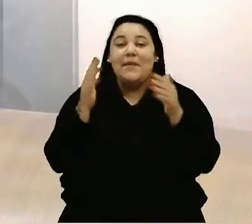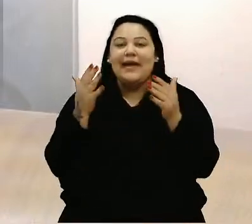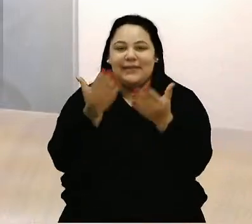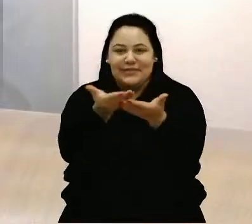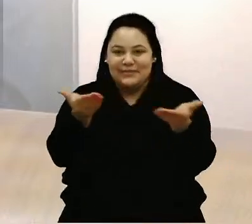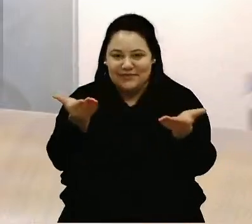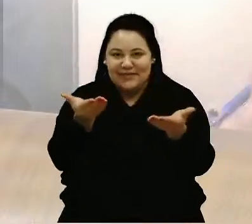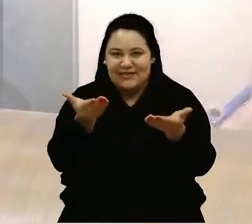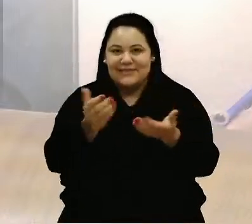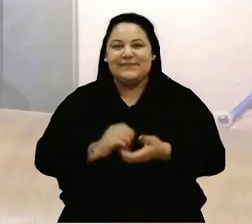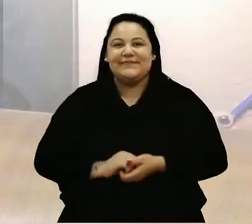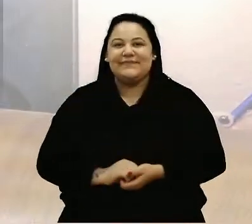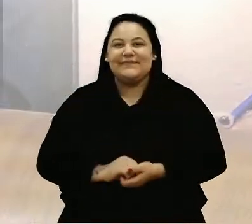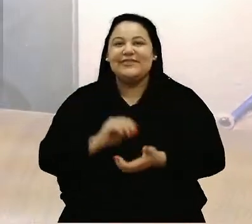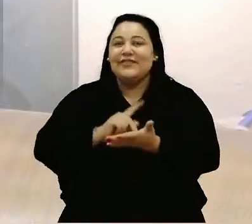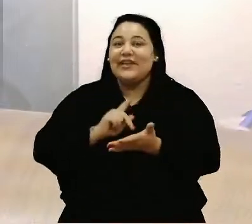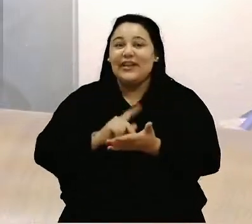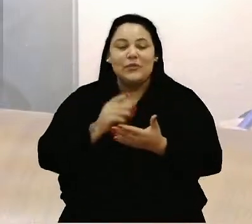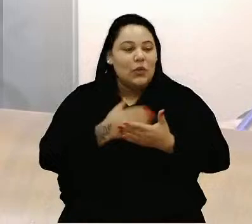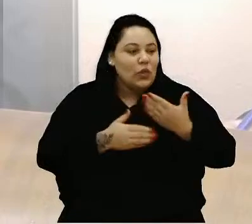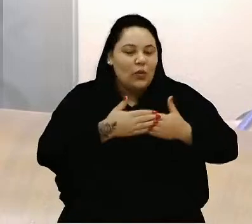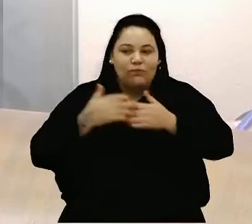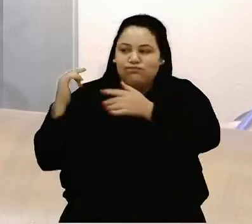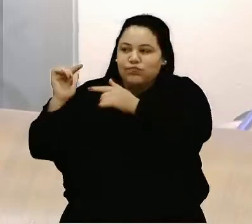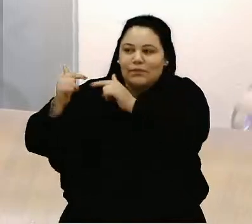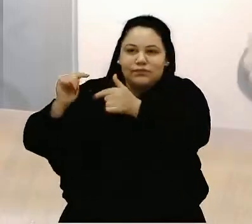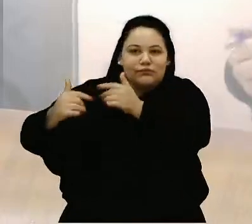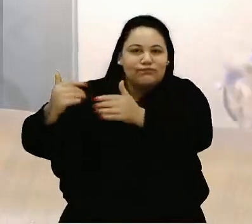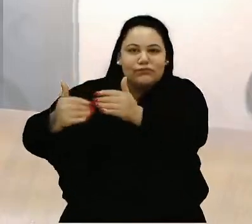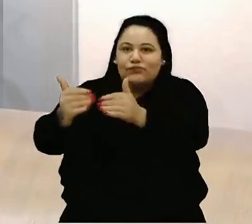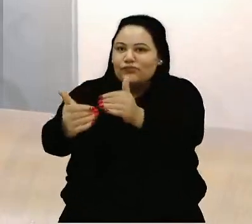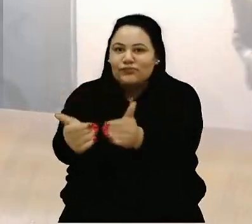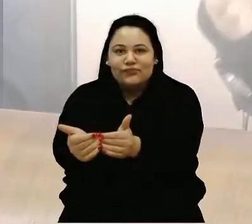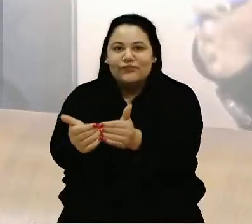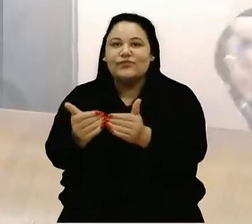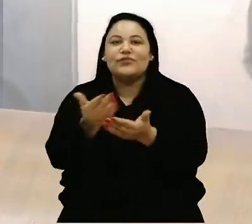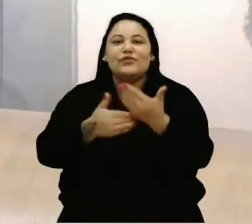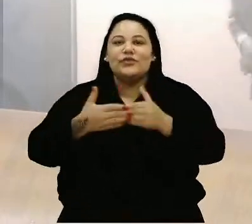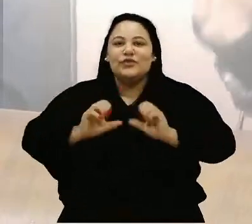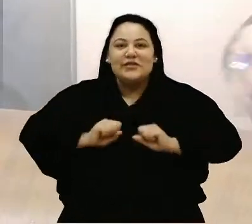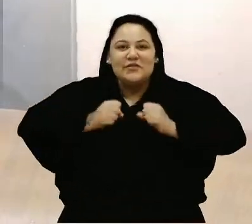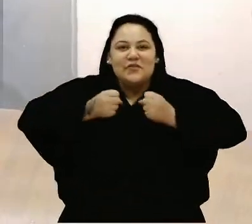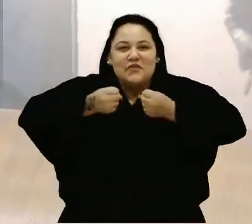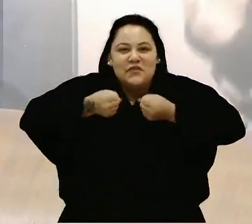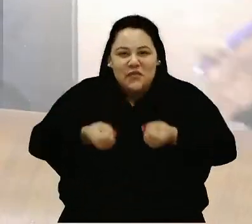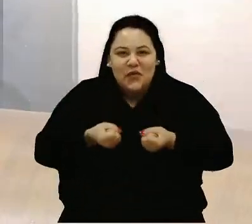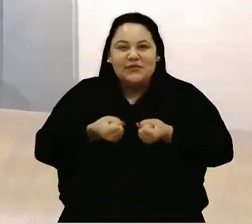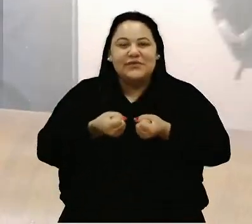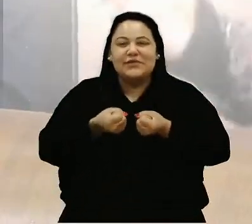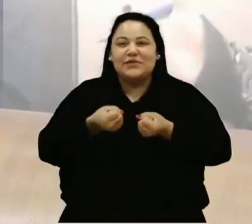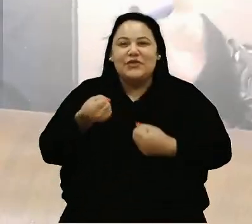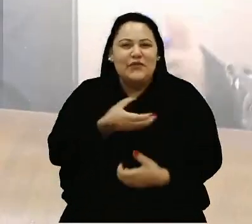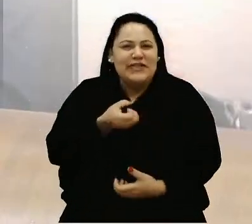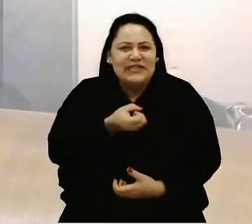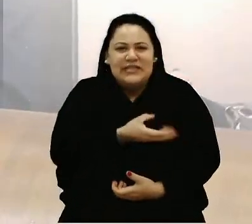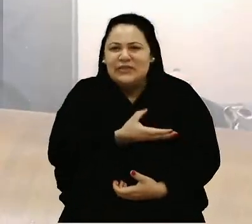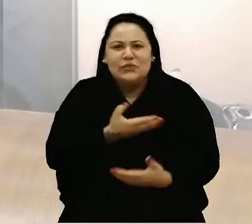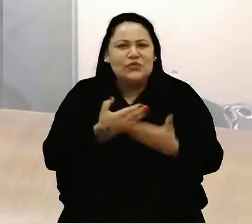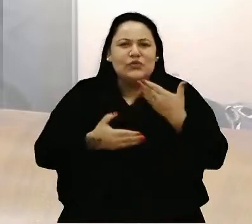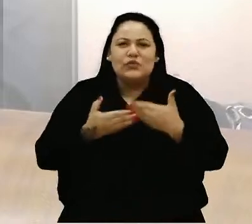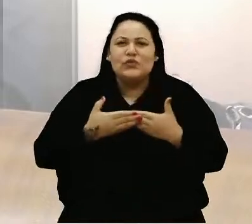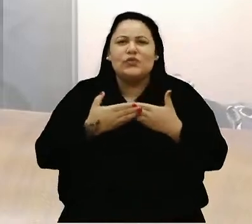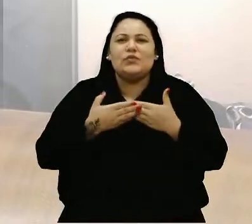vocês por todo o trabalho ao longo desses anos, por todo o empenho, dedicação, inovação, esforço, tudo isso que foi